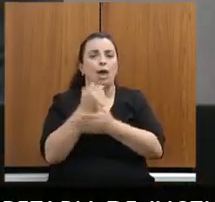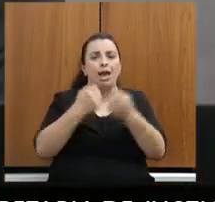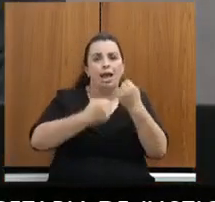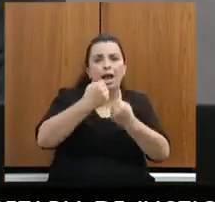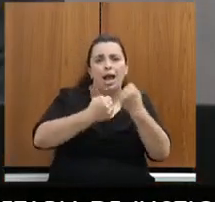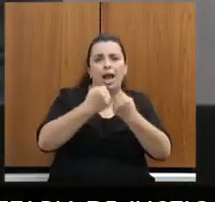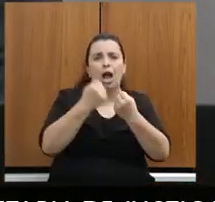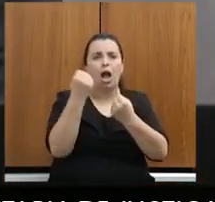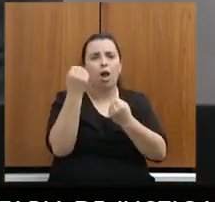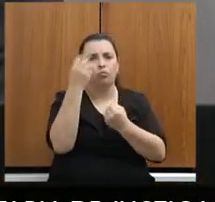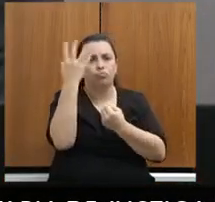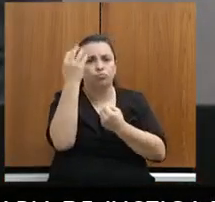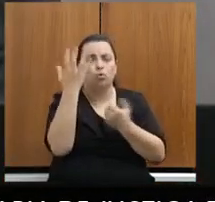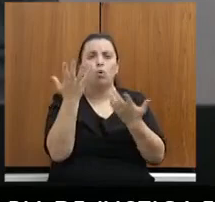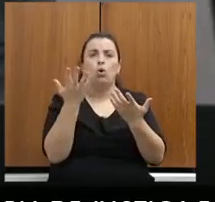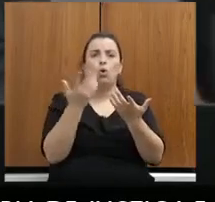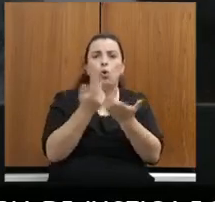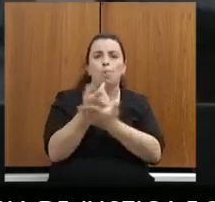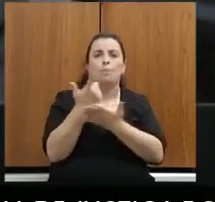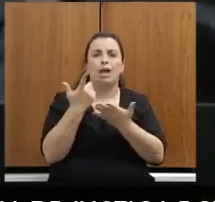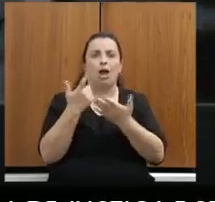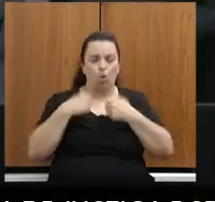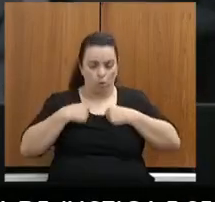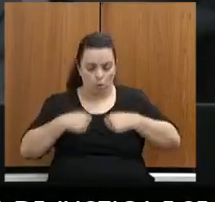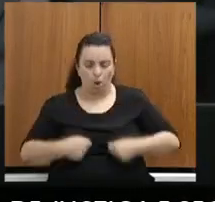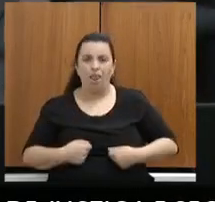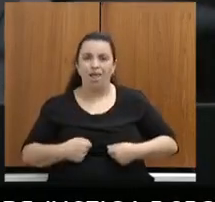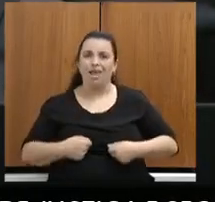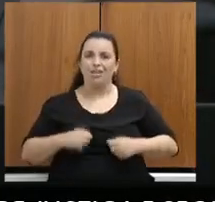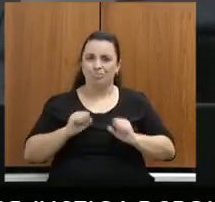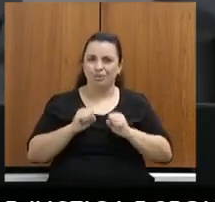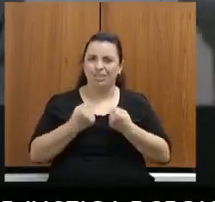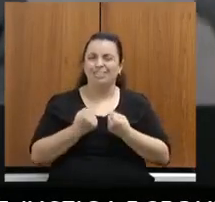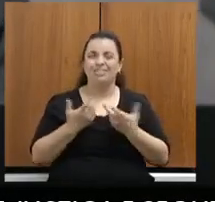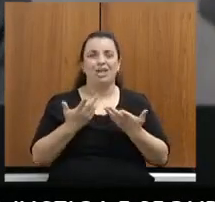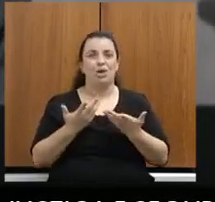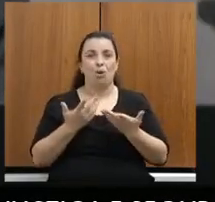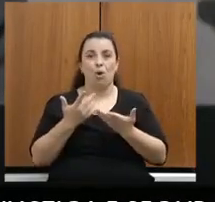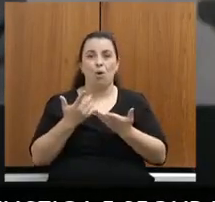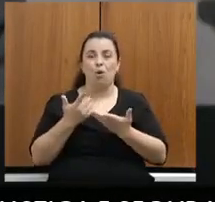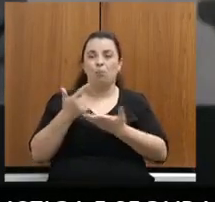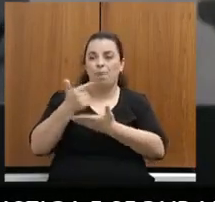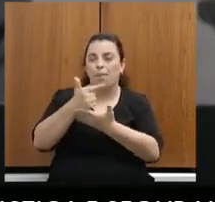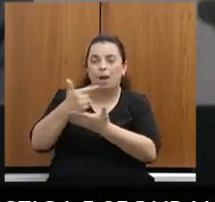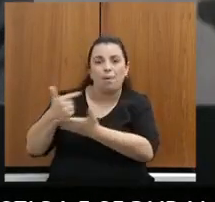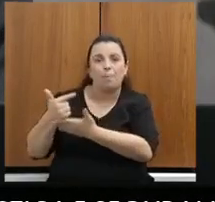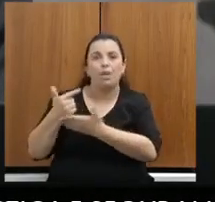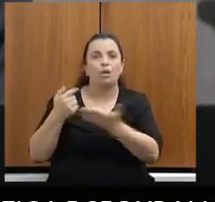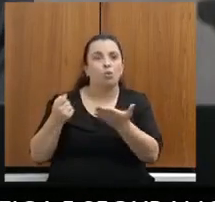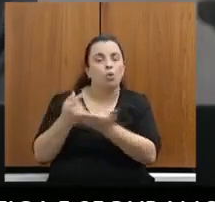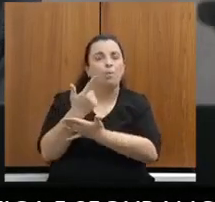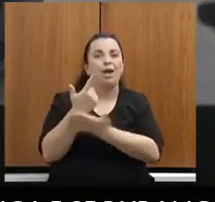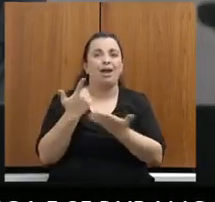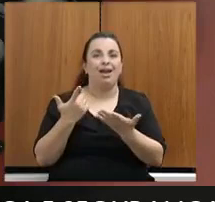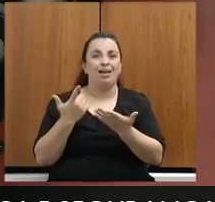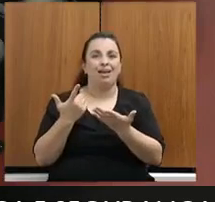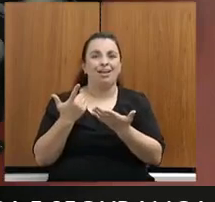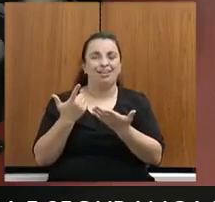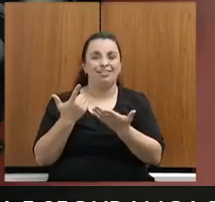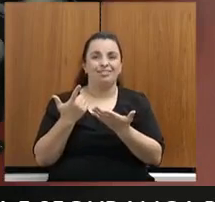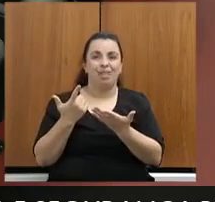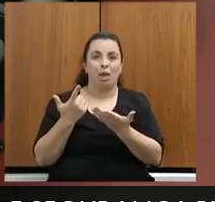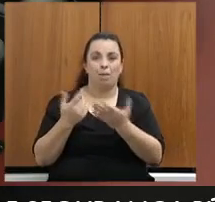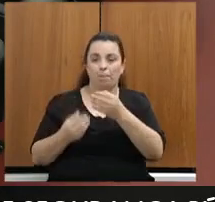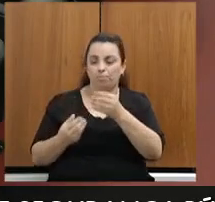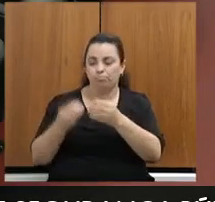coletes as munições então é muito ruim você ficar dependendo da infelizmente a da tal da